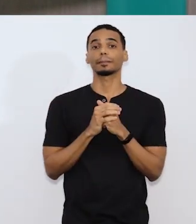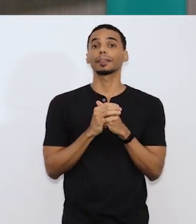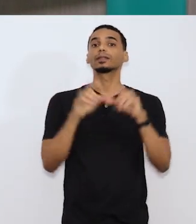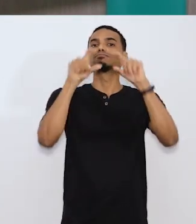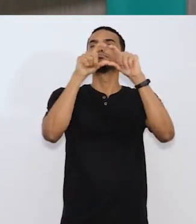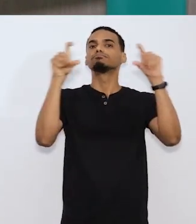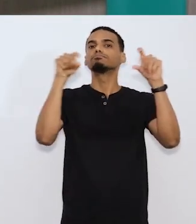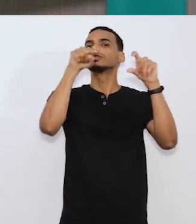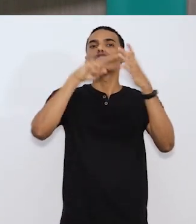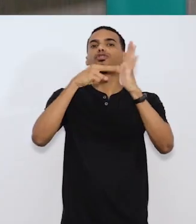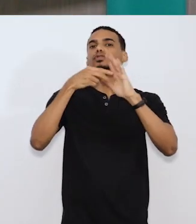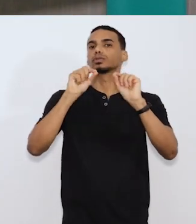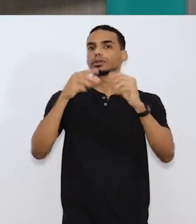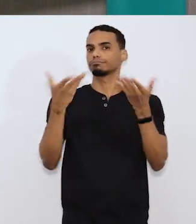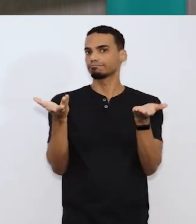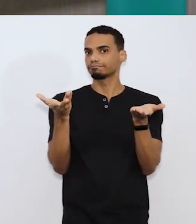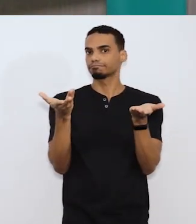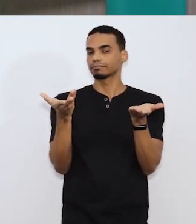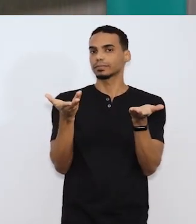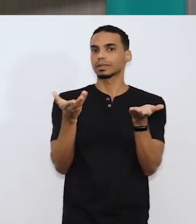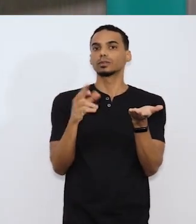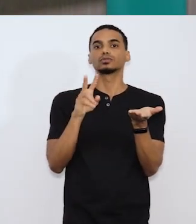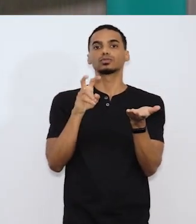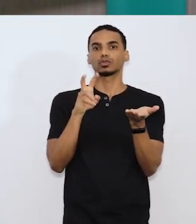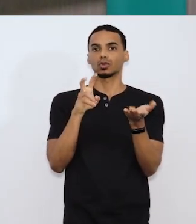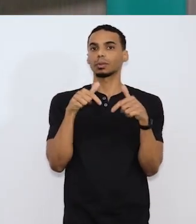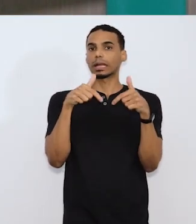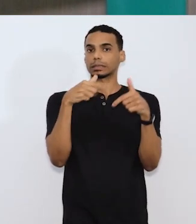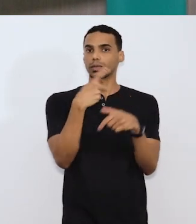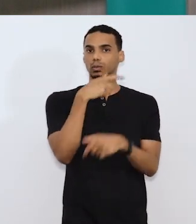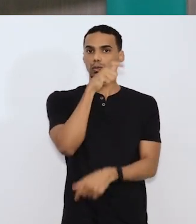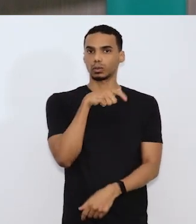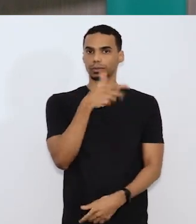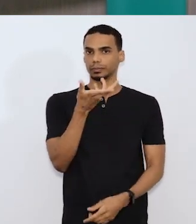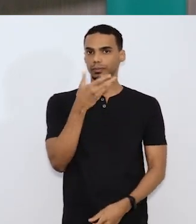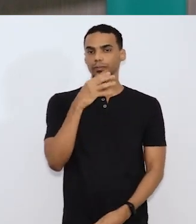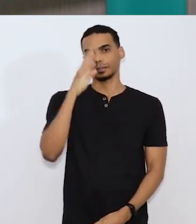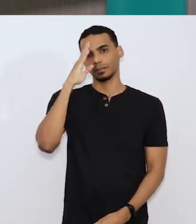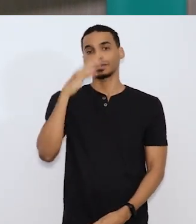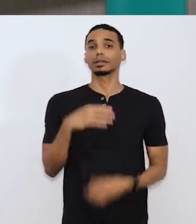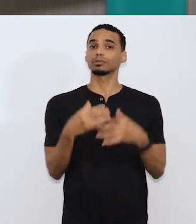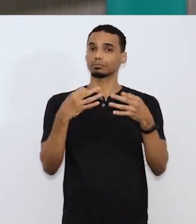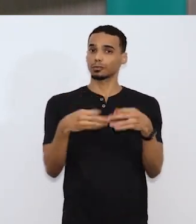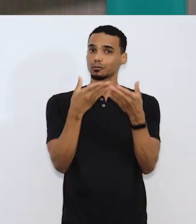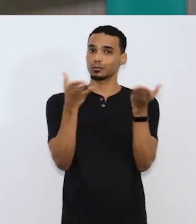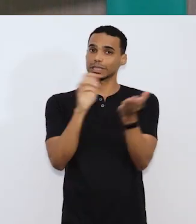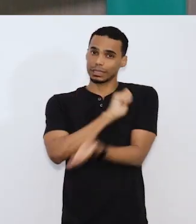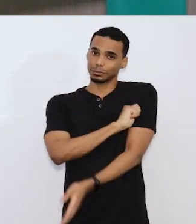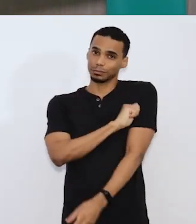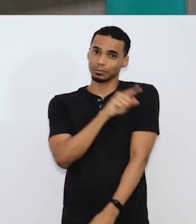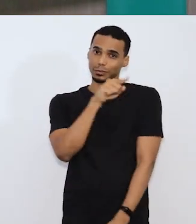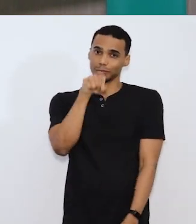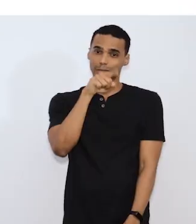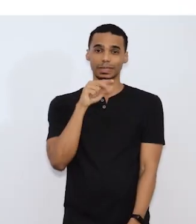esse trecho revela pra gente em relação à ação do sargento? E aí os meus estudantes do TAP 3